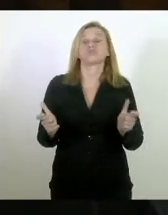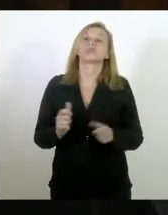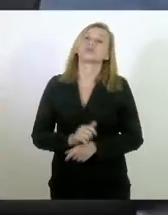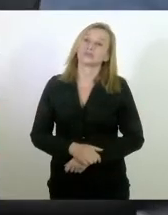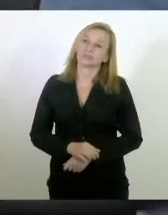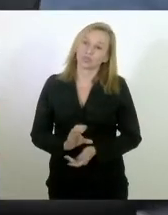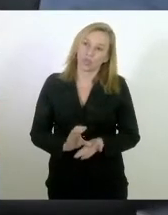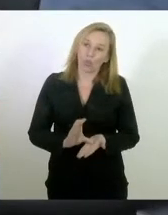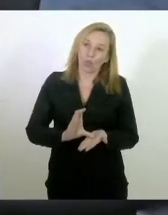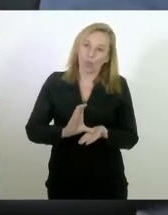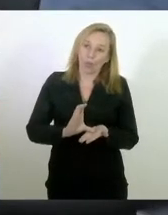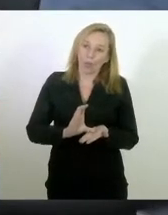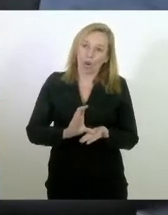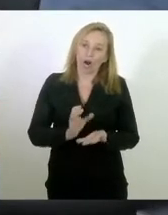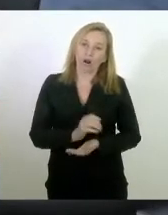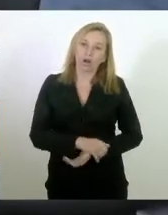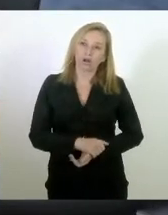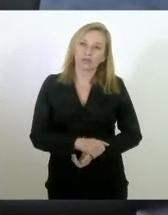quê